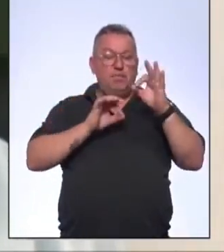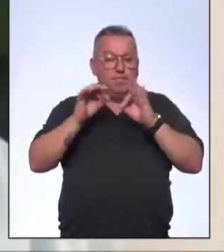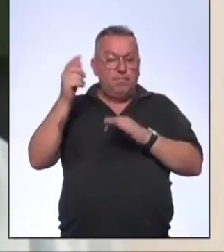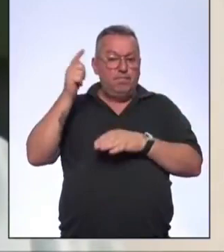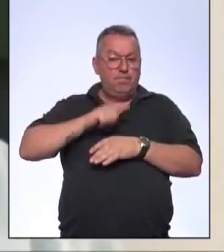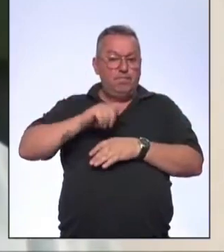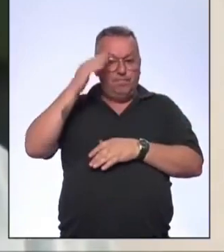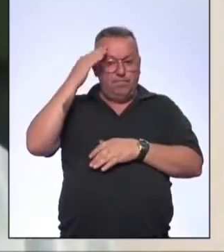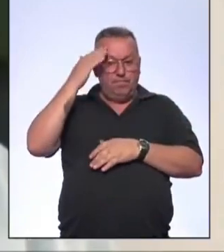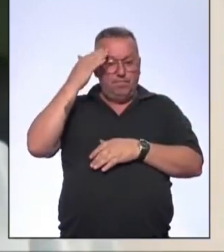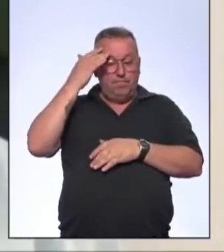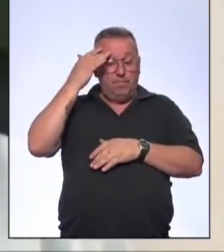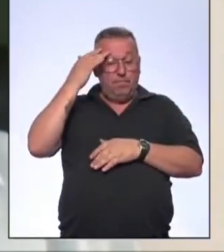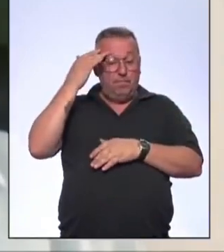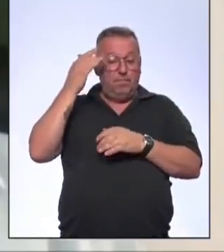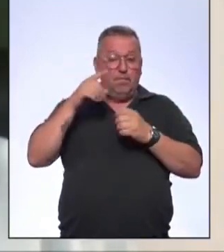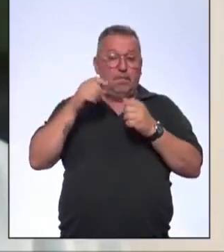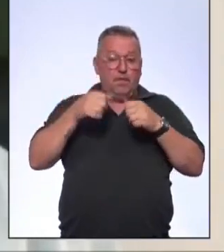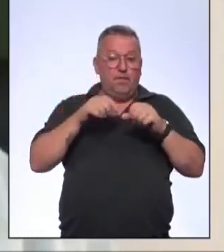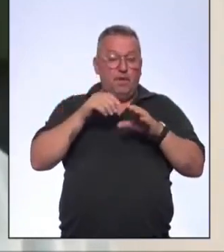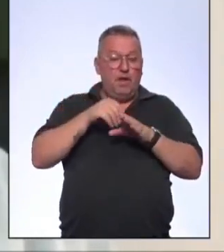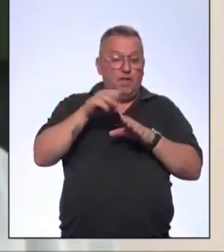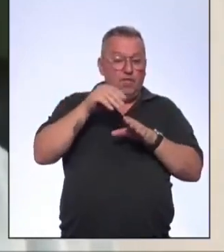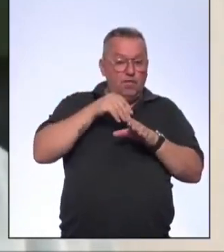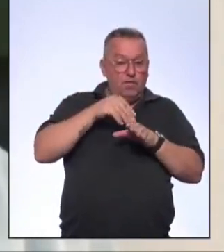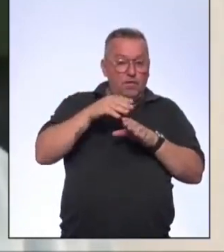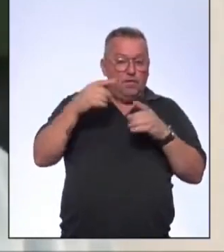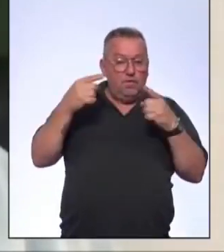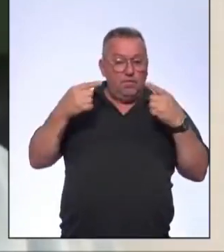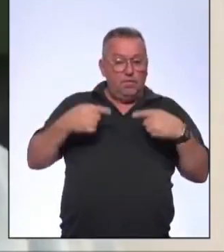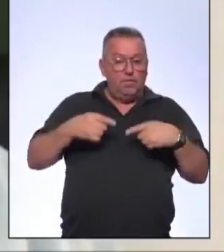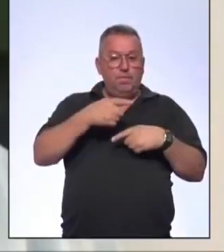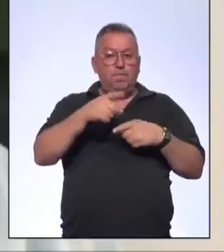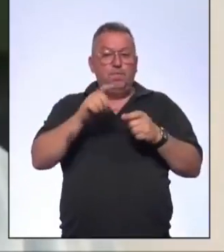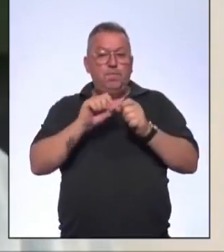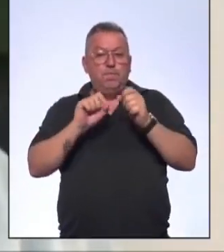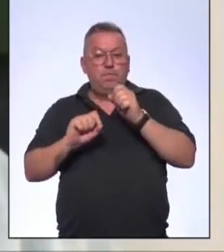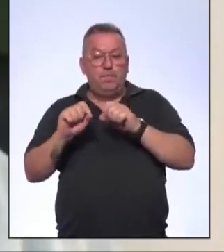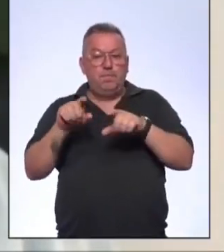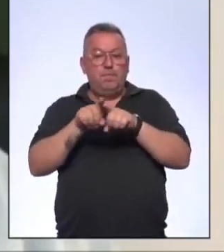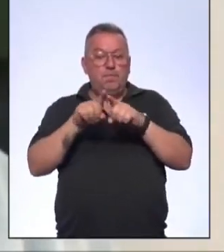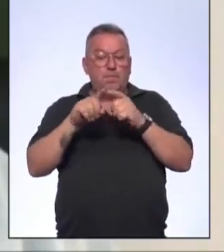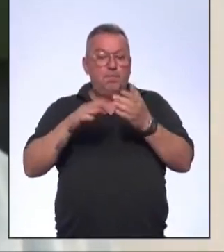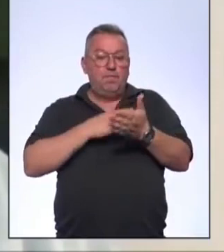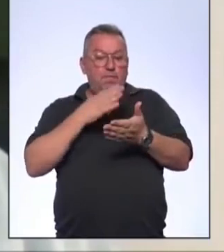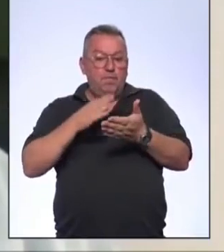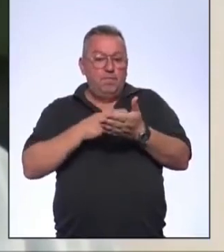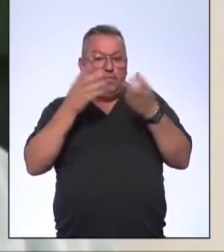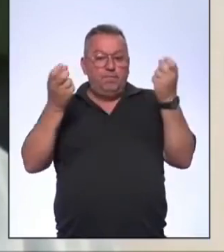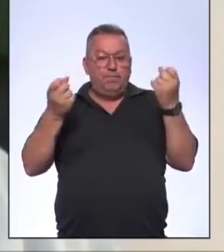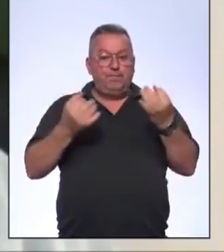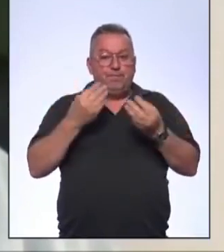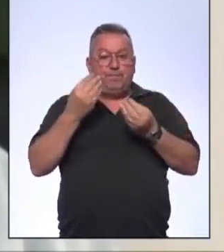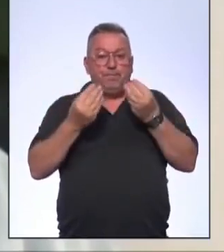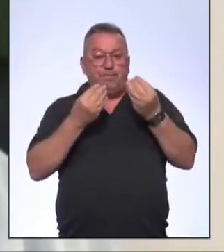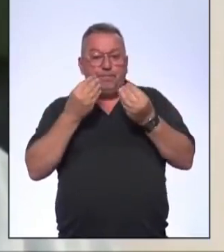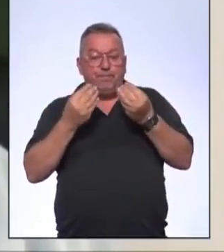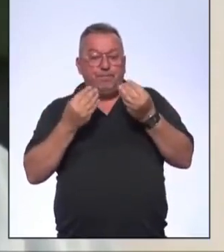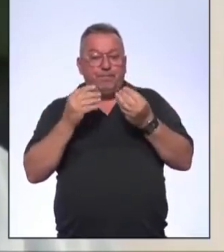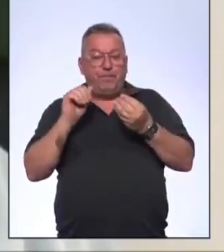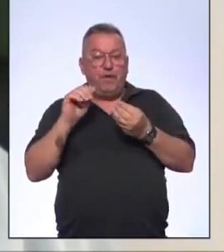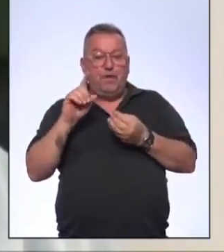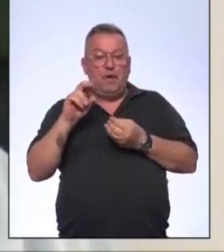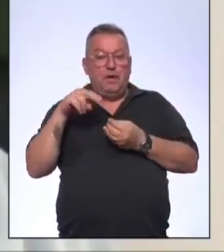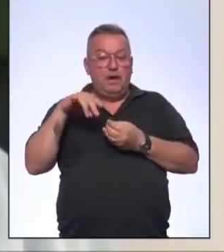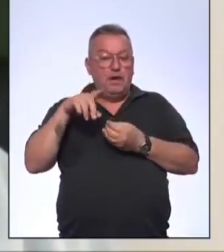bom? Então, fica aí a dica, fica como desafio você fazer um esquema no seu caderno explicando como a adrenalina